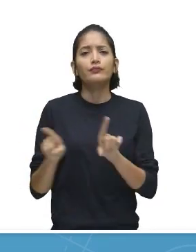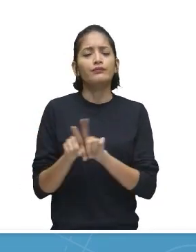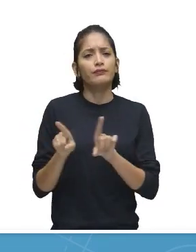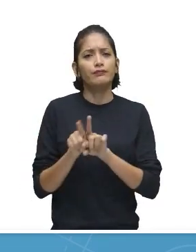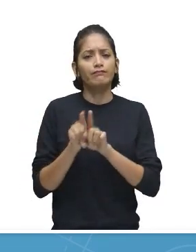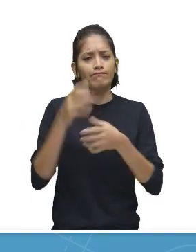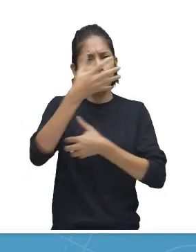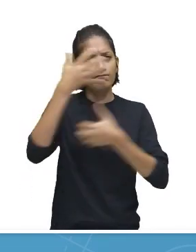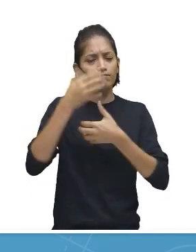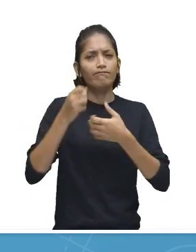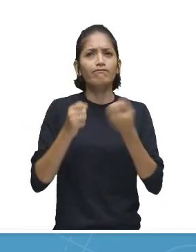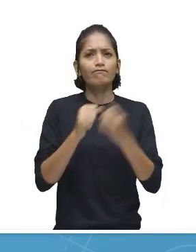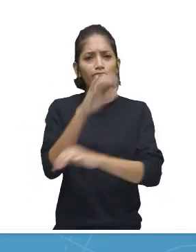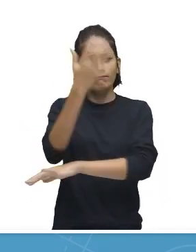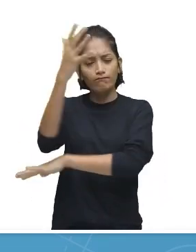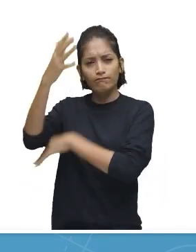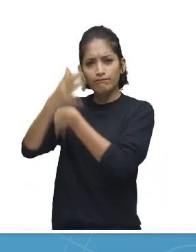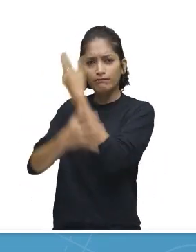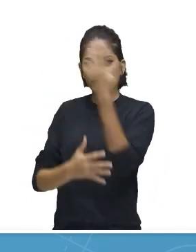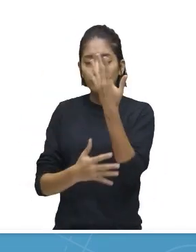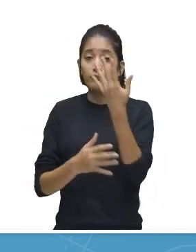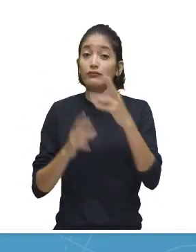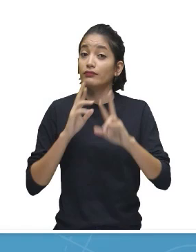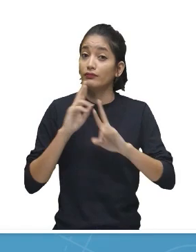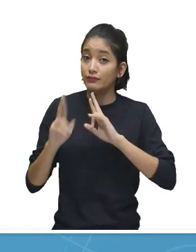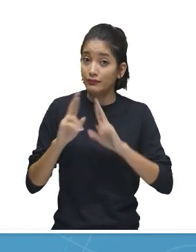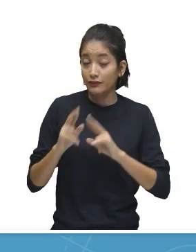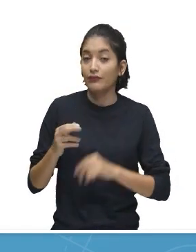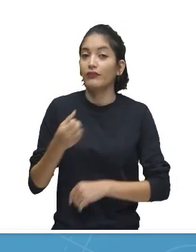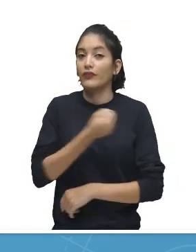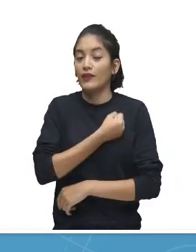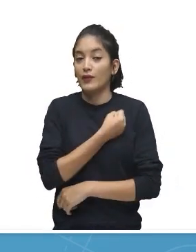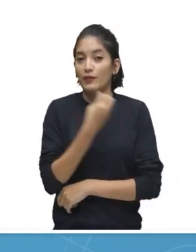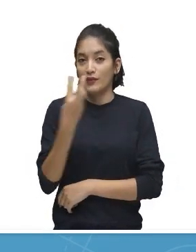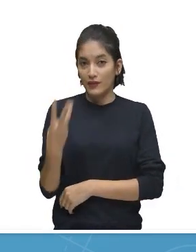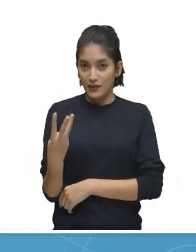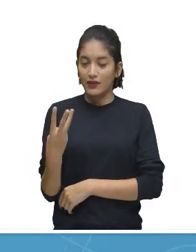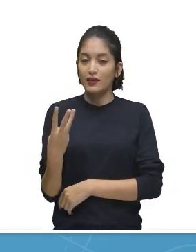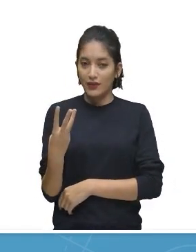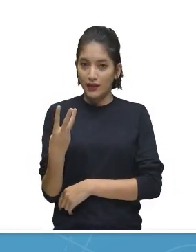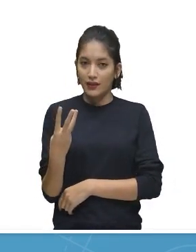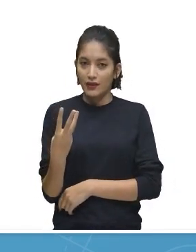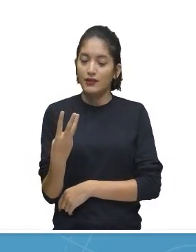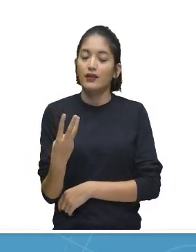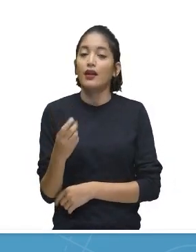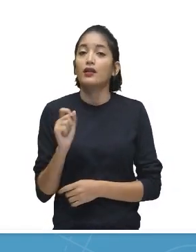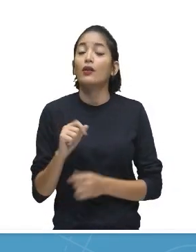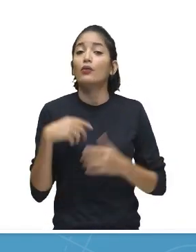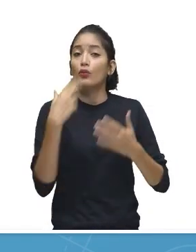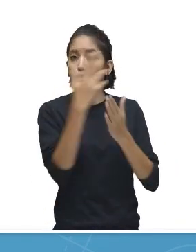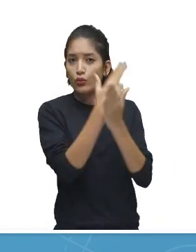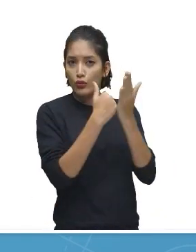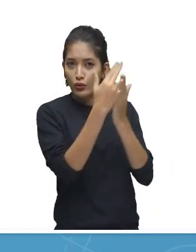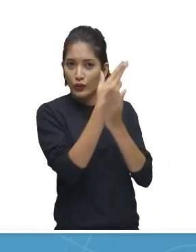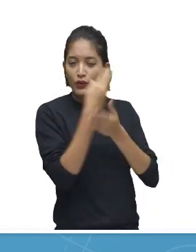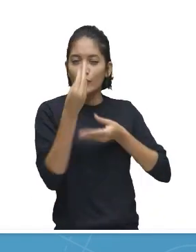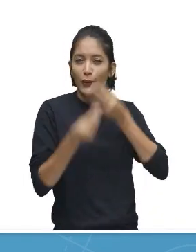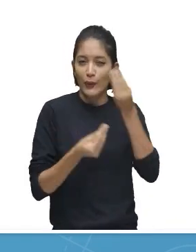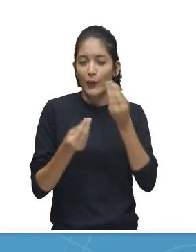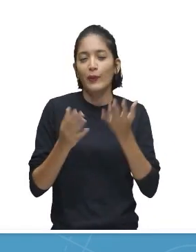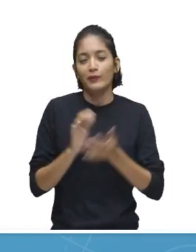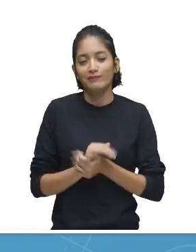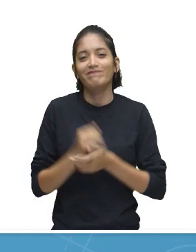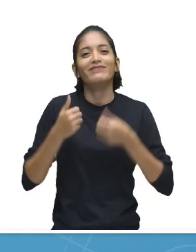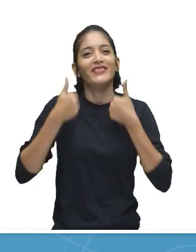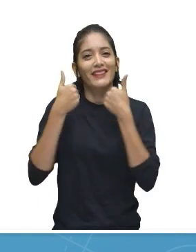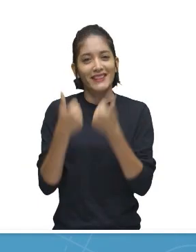fragmentaria uma paisagem. Olha só, ela respondeu a questão 3. Isso é o desenho que ela faria. Muito bem, Júlia. Seria